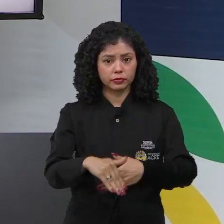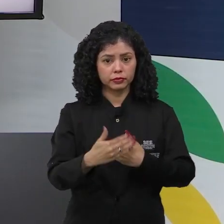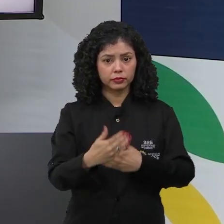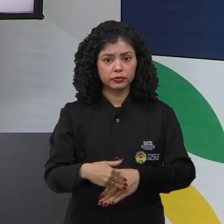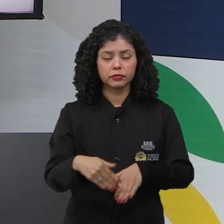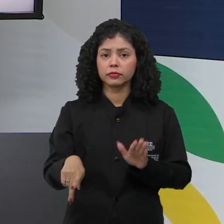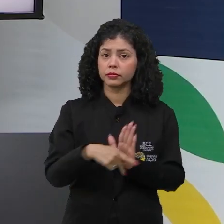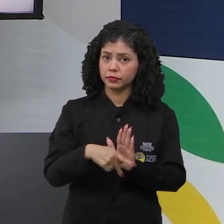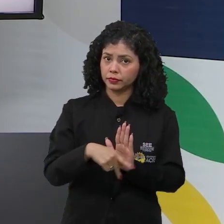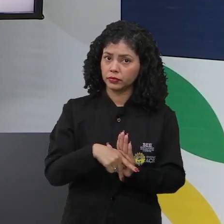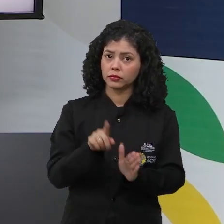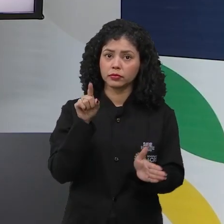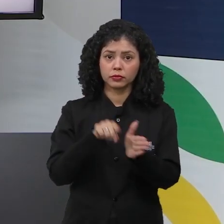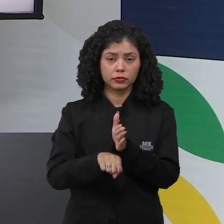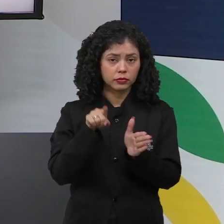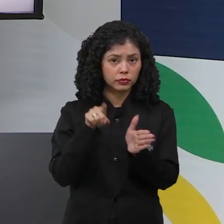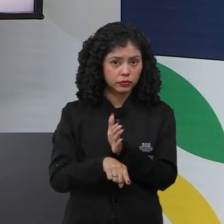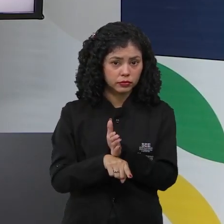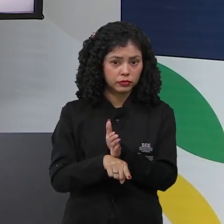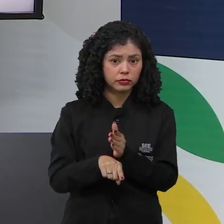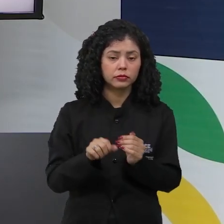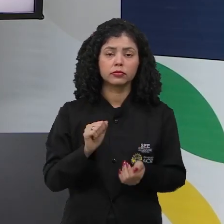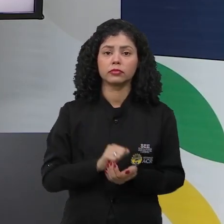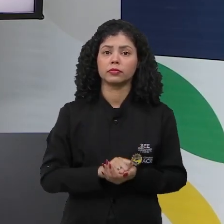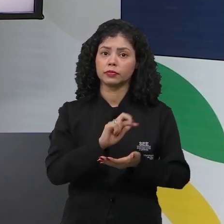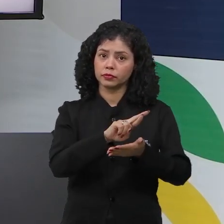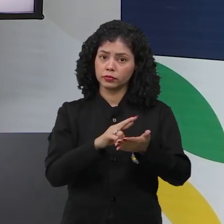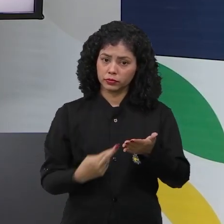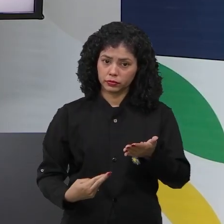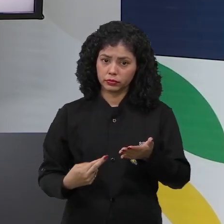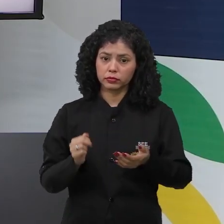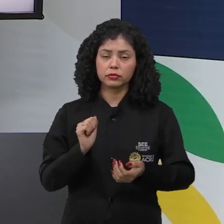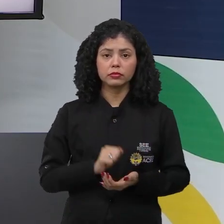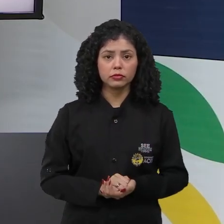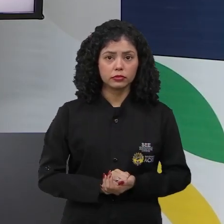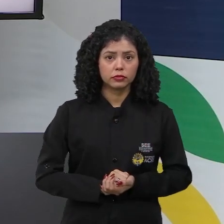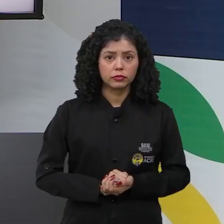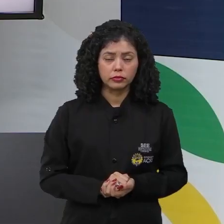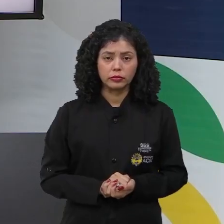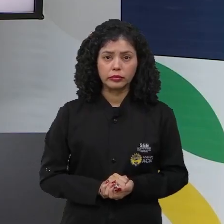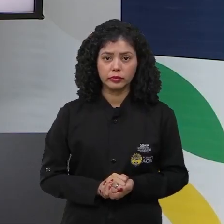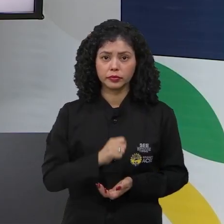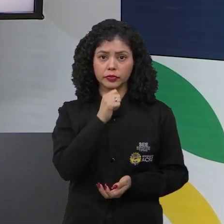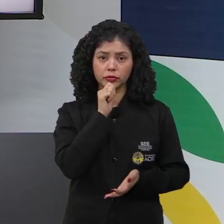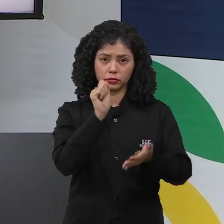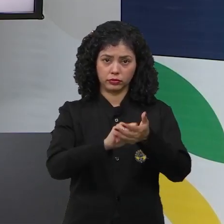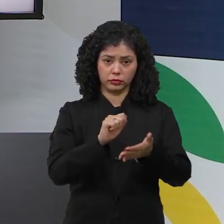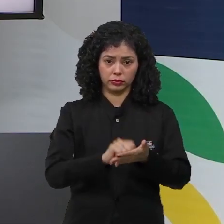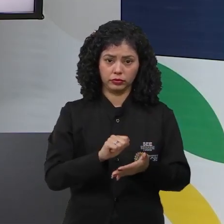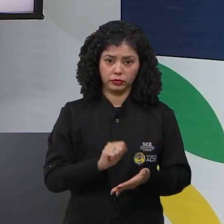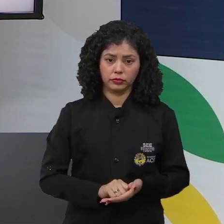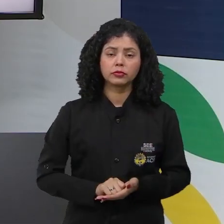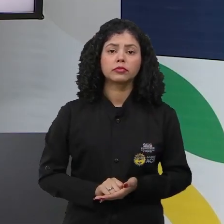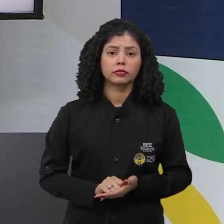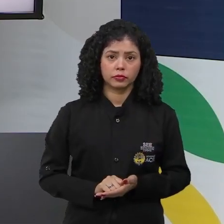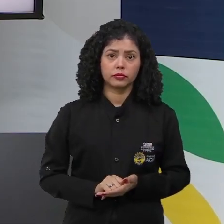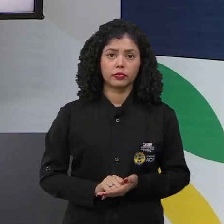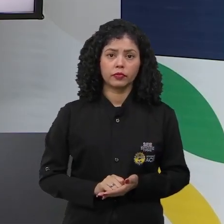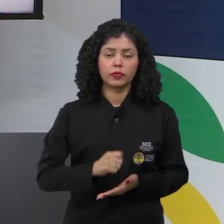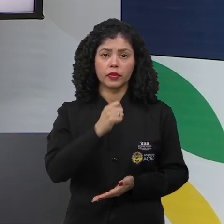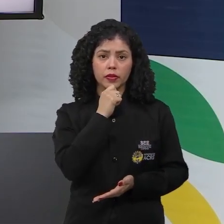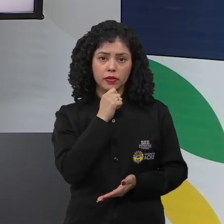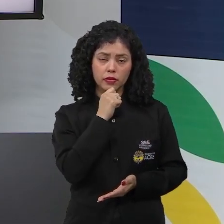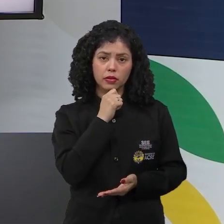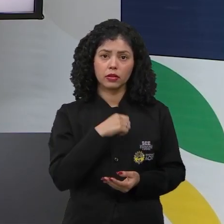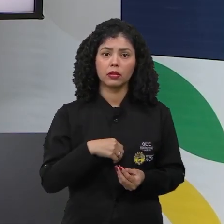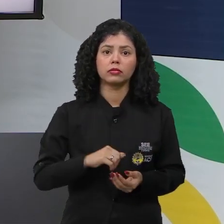aquela questãozinha dissertativa que vocês chamam de questão de escrever, você não vai começar a